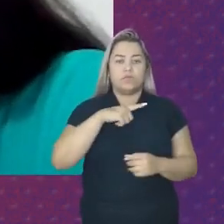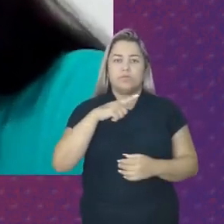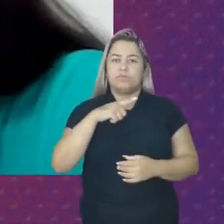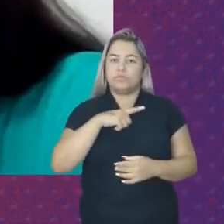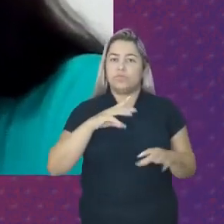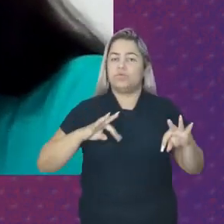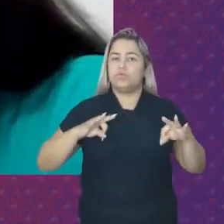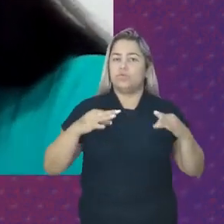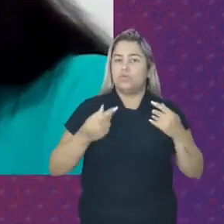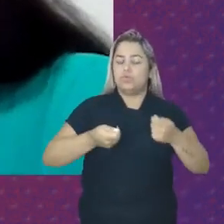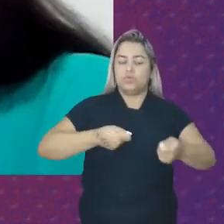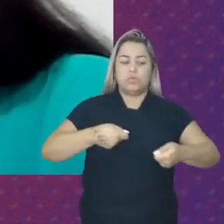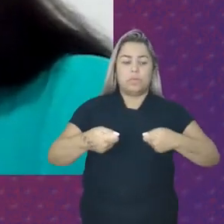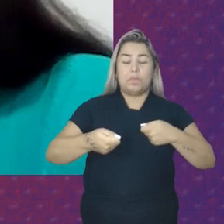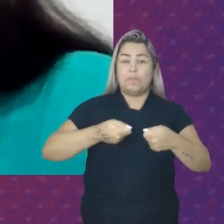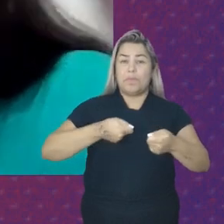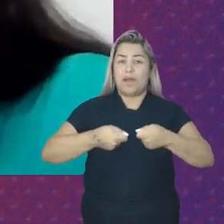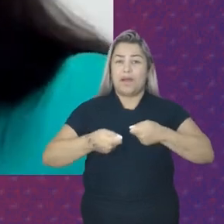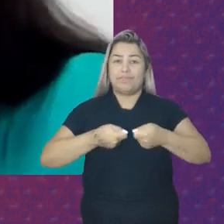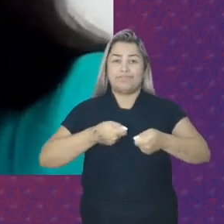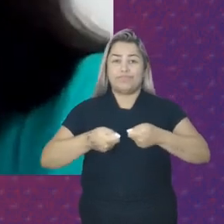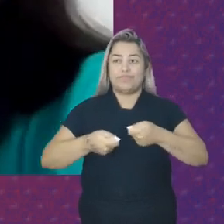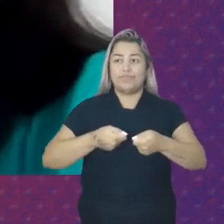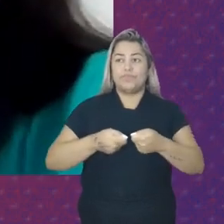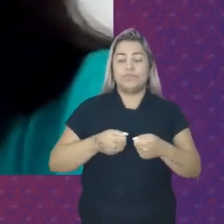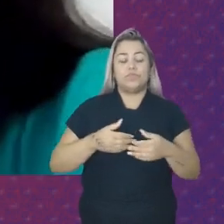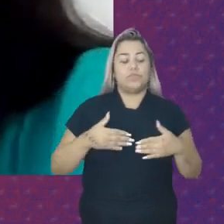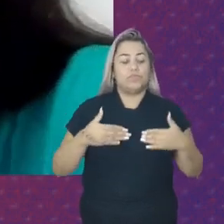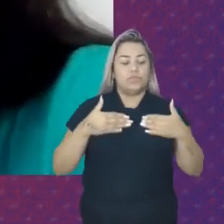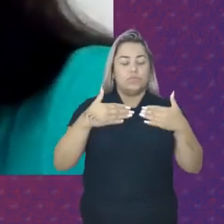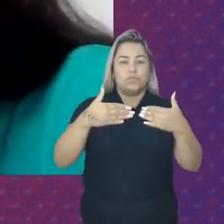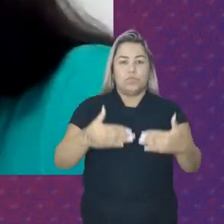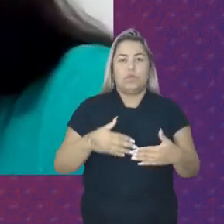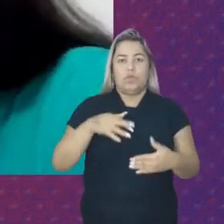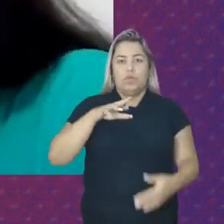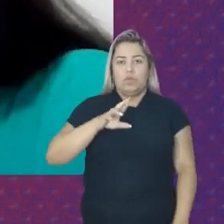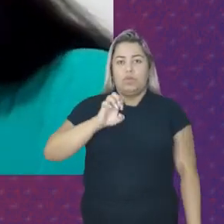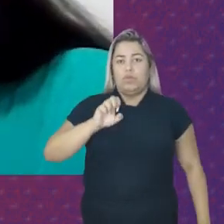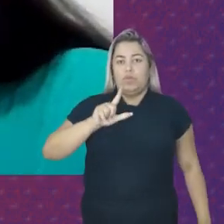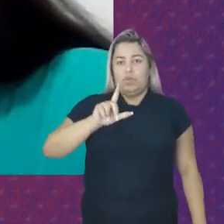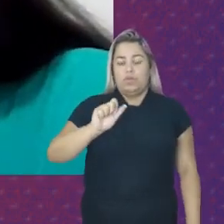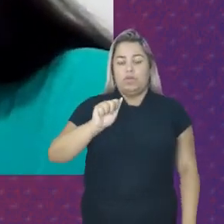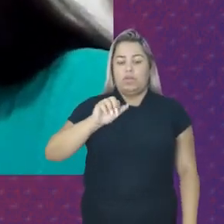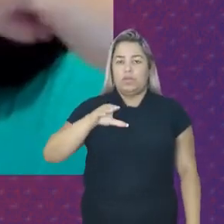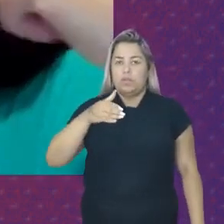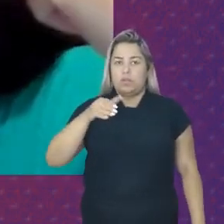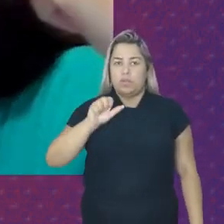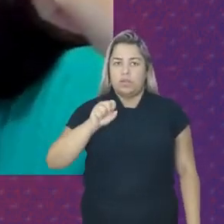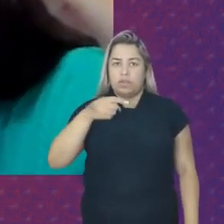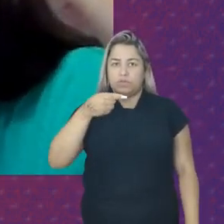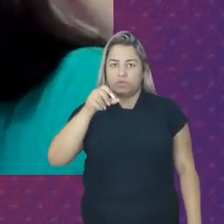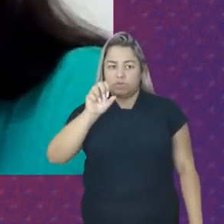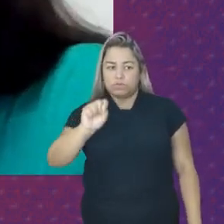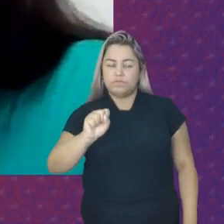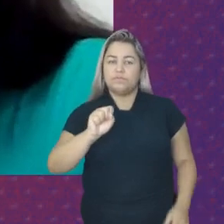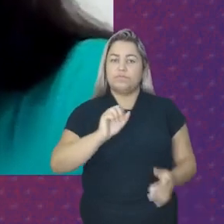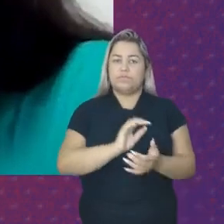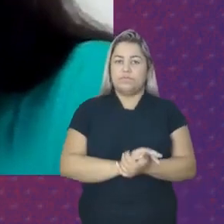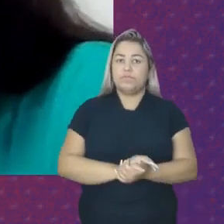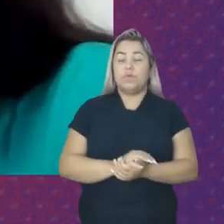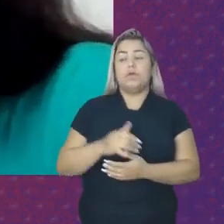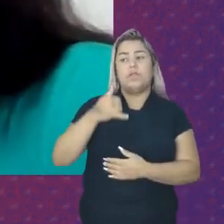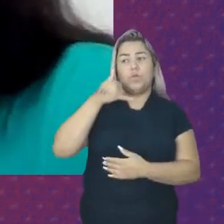uma articulação com o Ministério das Relações Exteriores, para o